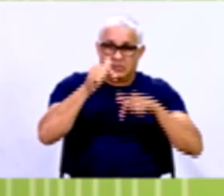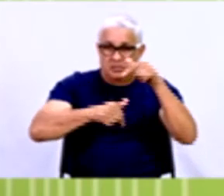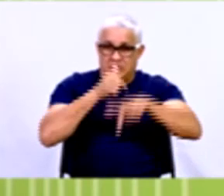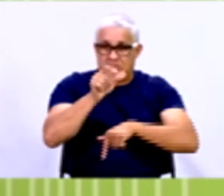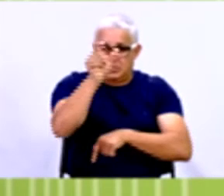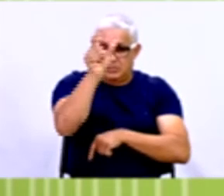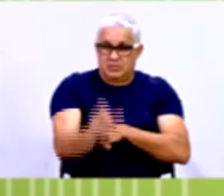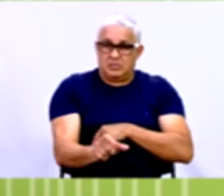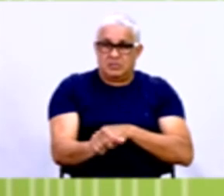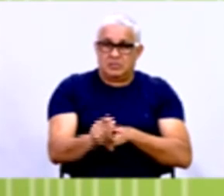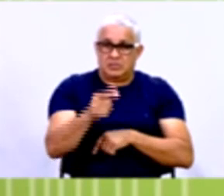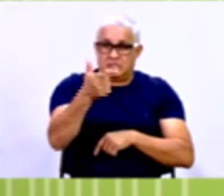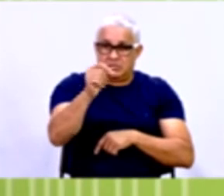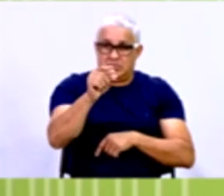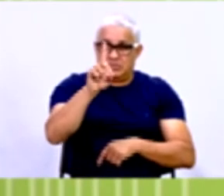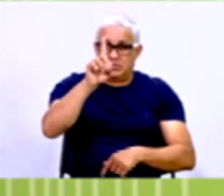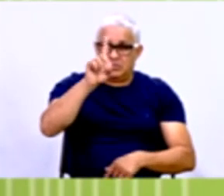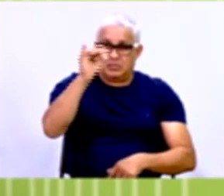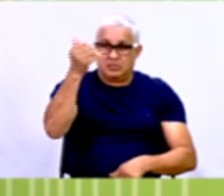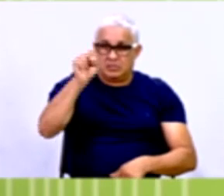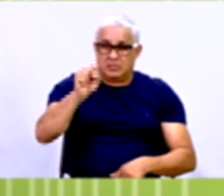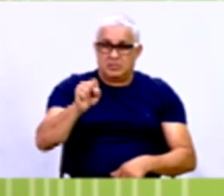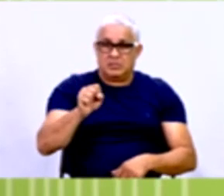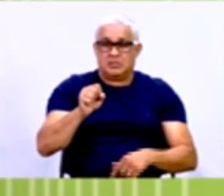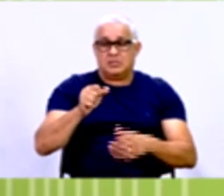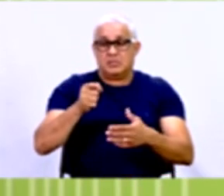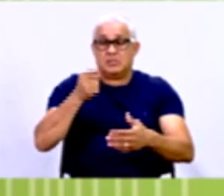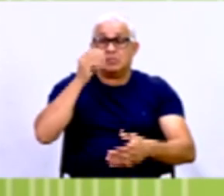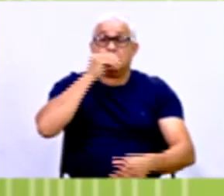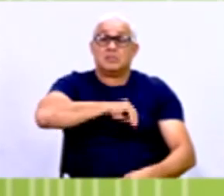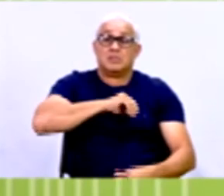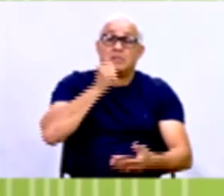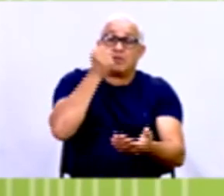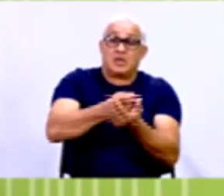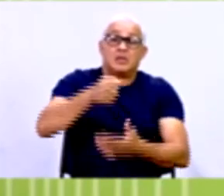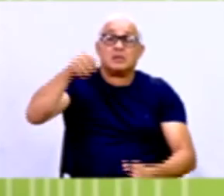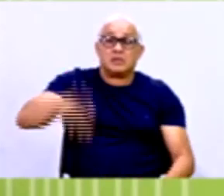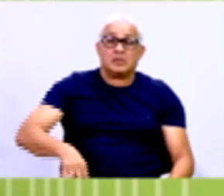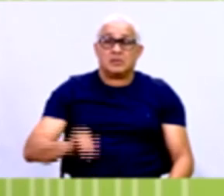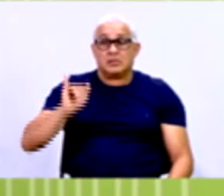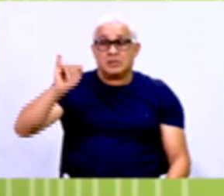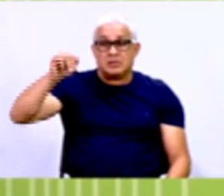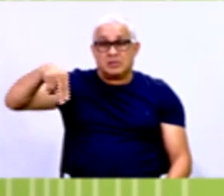Ele passou 20 dias. Quem vai pagar? É o empregador ou é a Previdência?